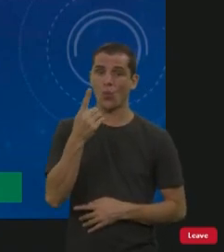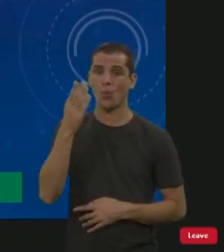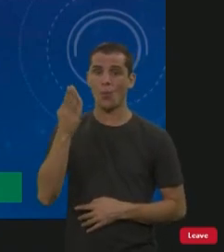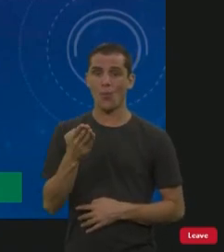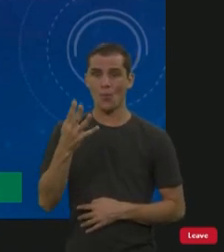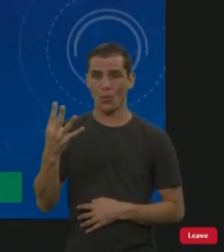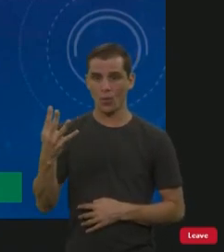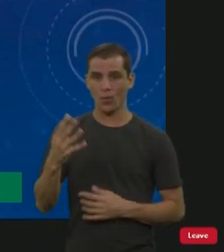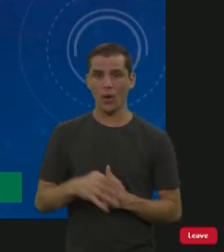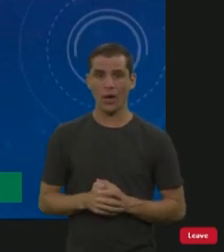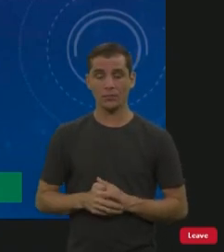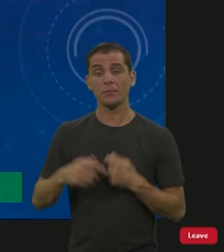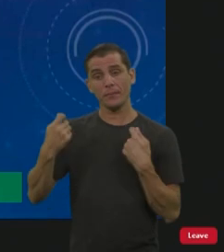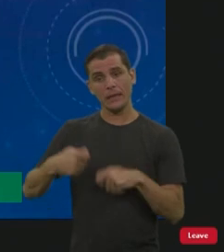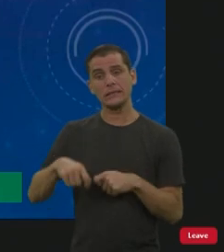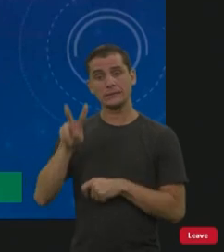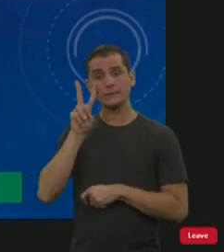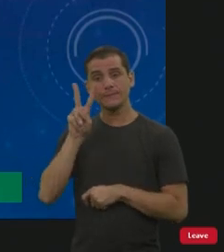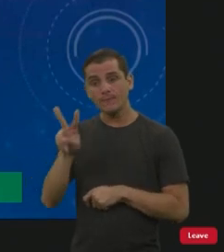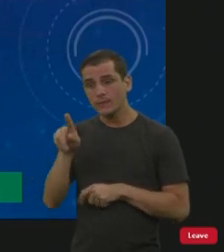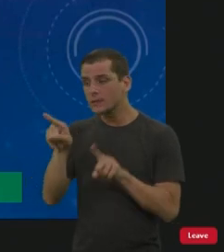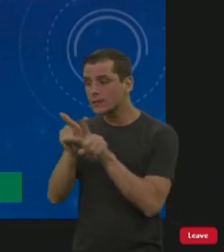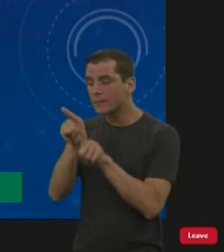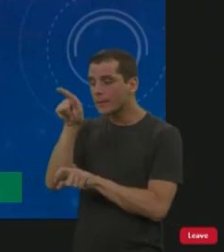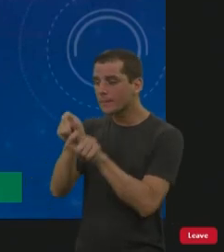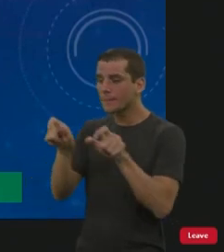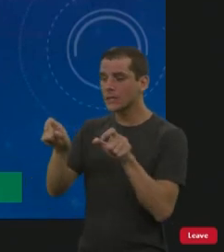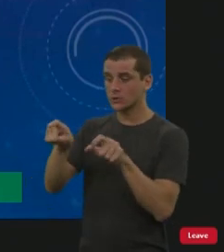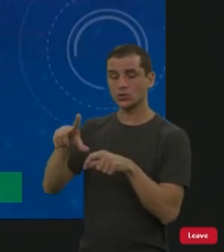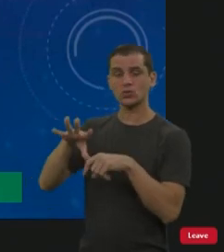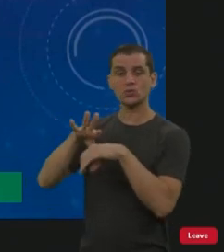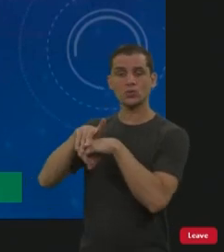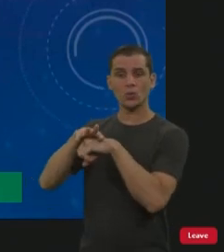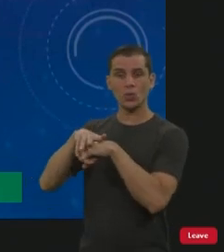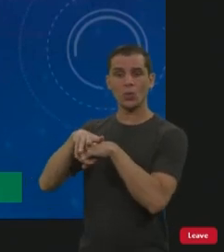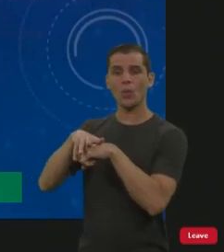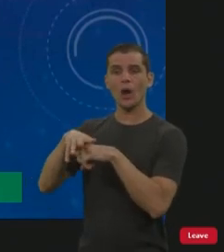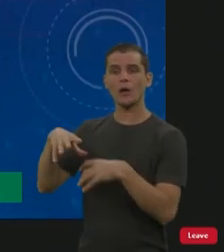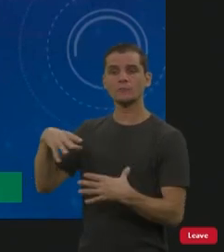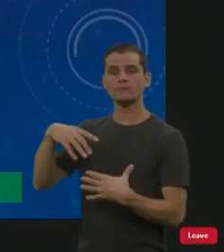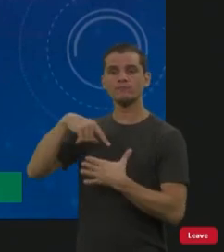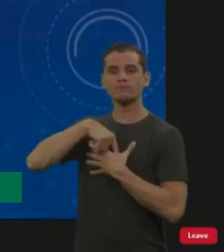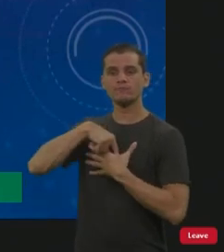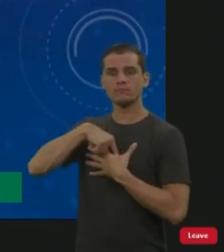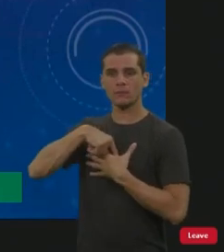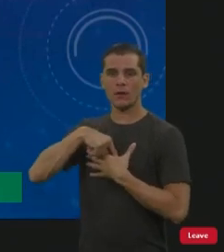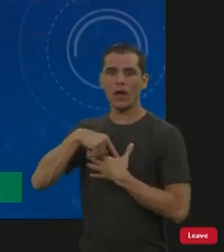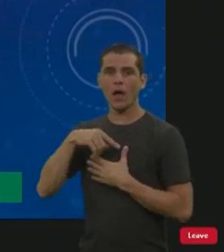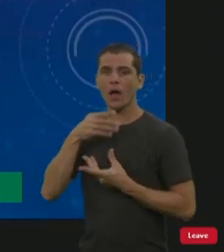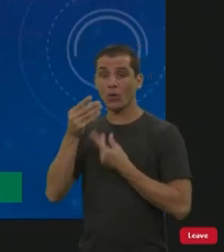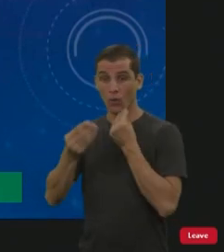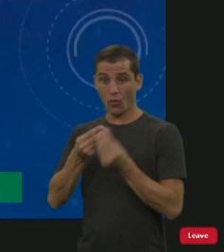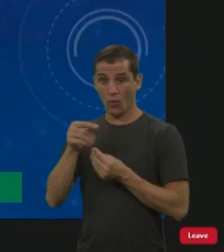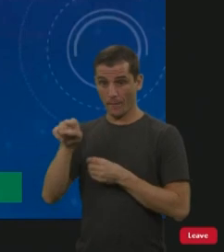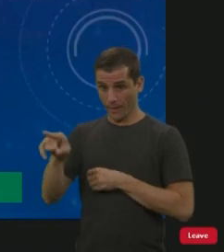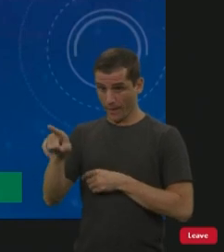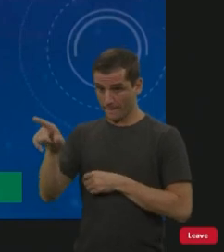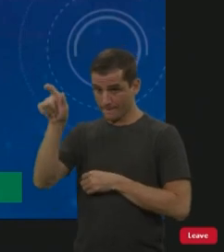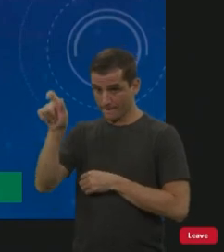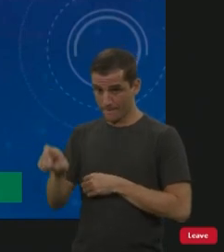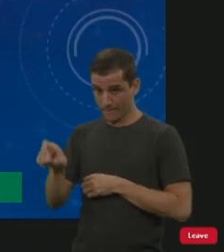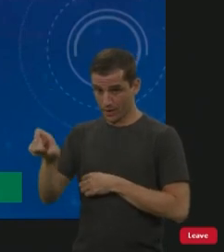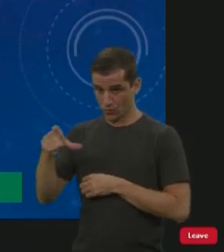os portadores, tá? Os portadores têm um risco de transmissão para os filhos